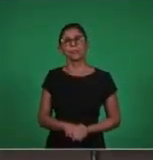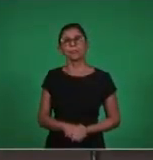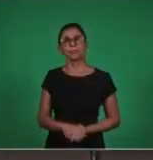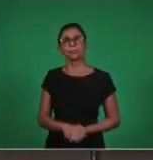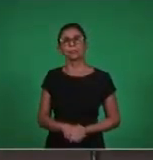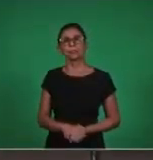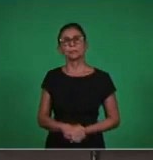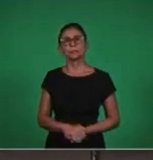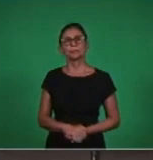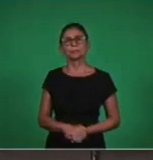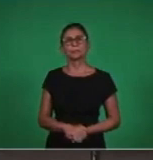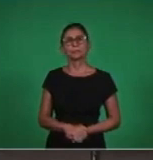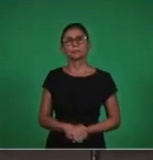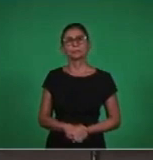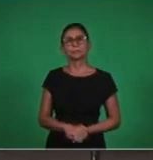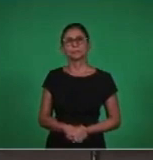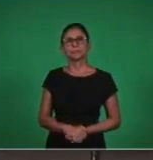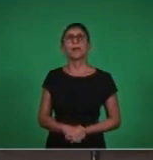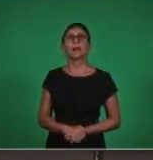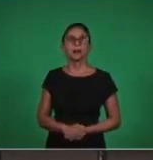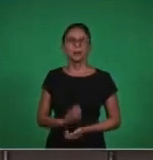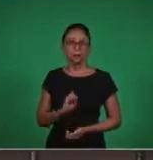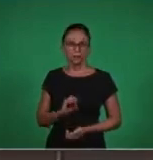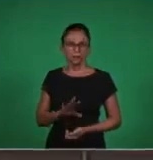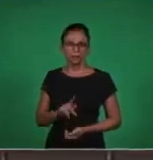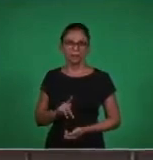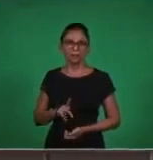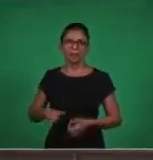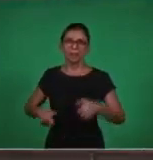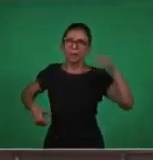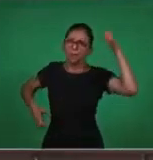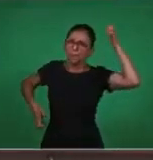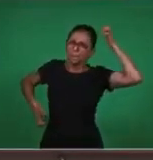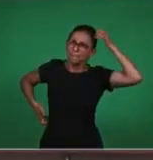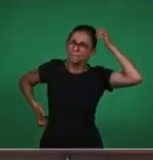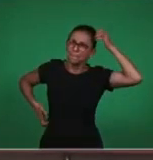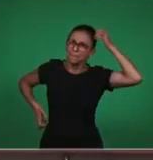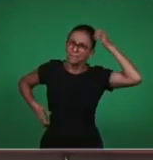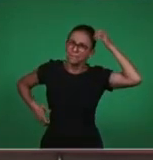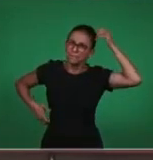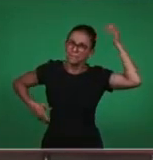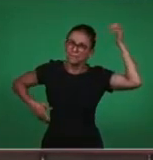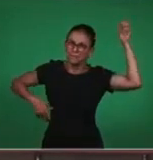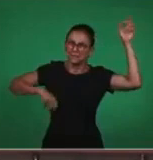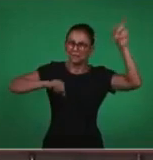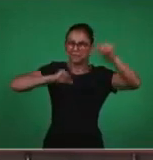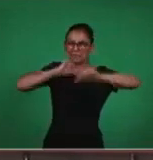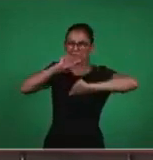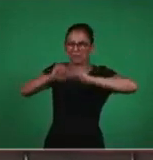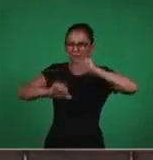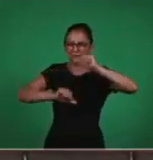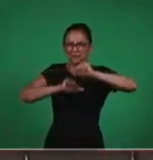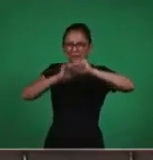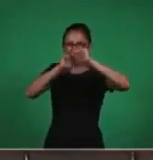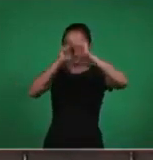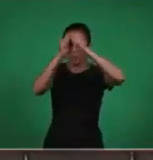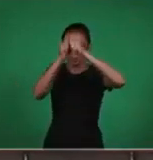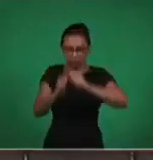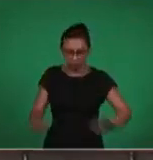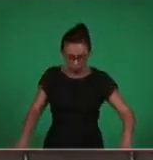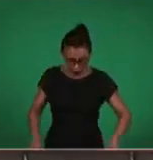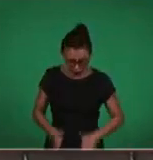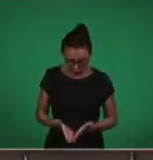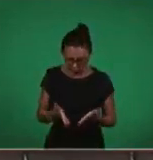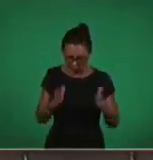Mas vamos lá, macaco virou gente. Eu salvou macacos. A época, então, era antes. Não, são coisas